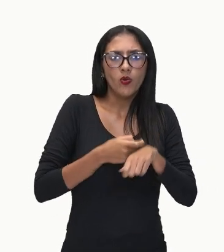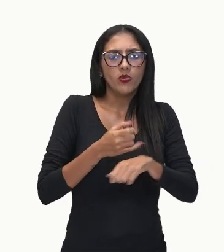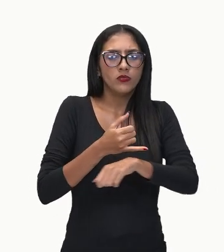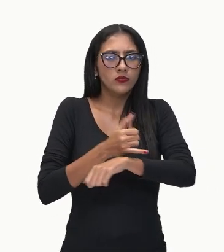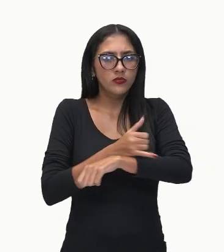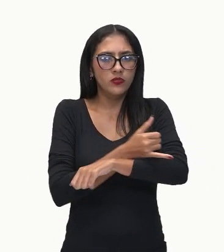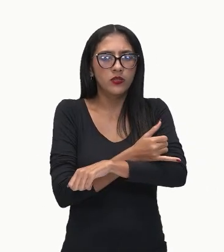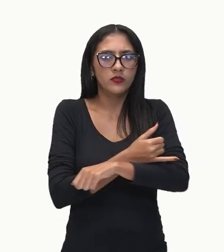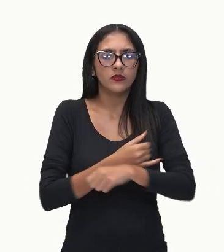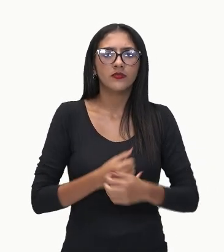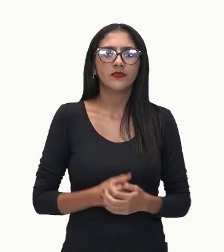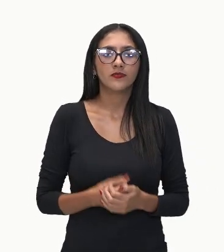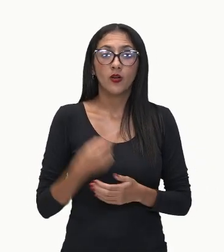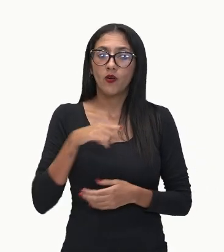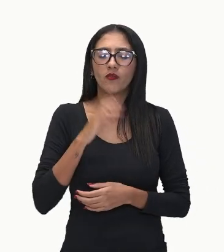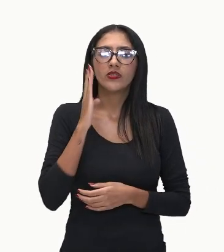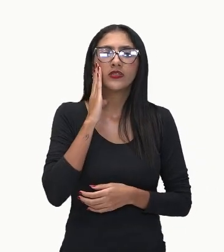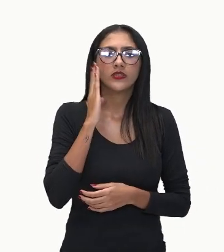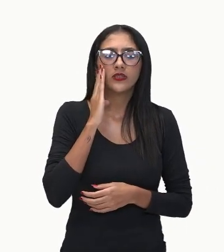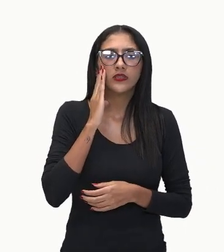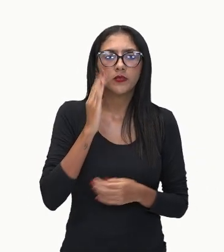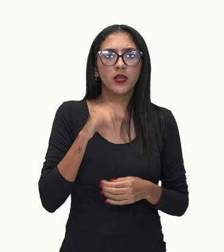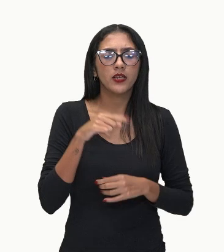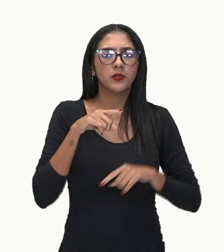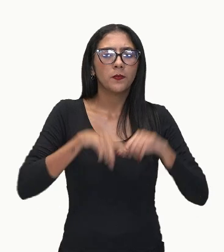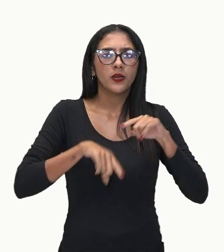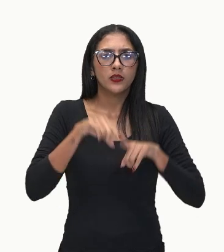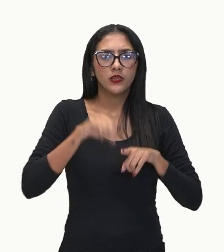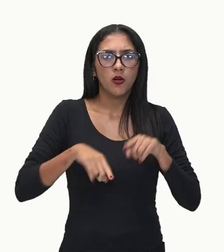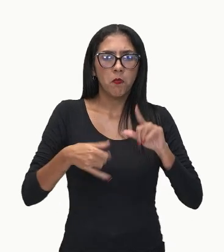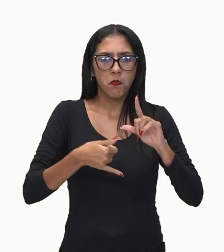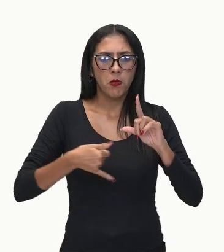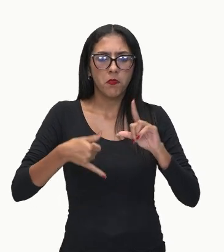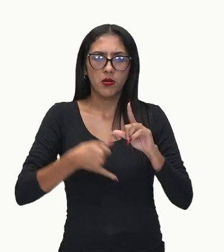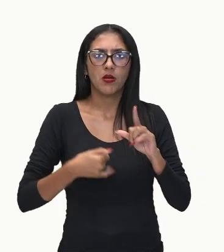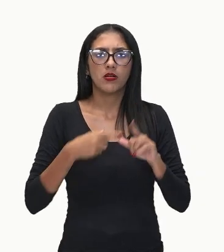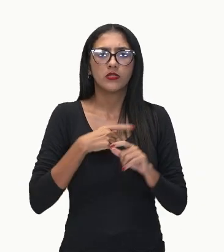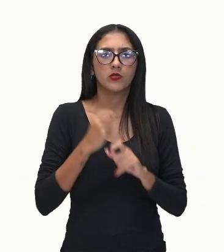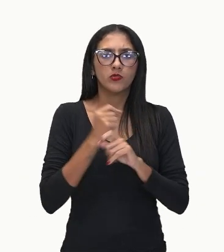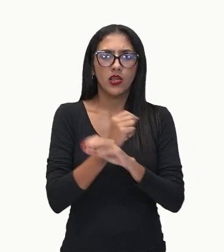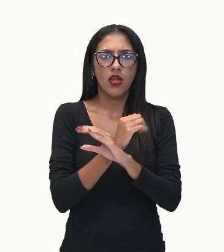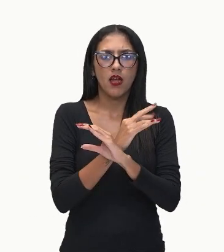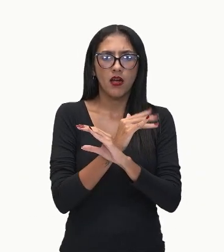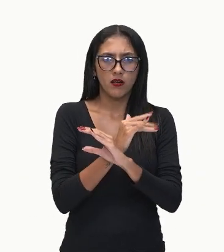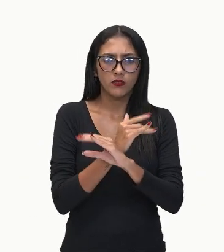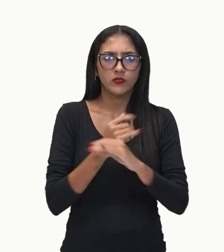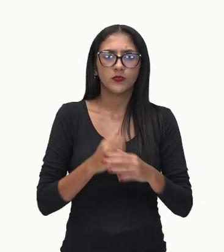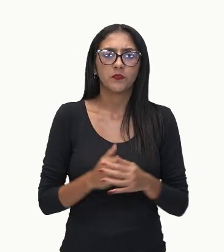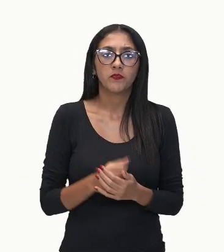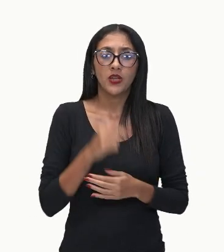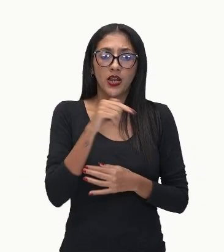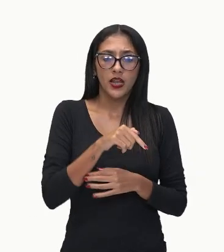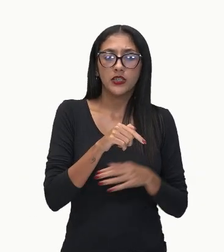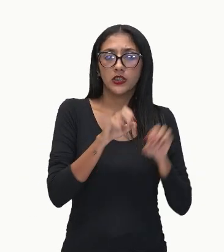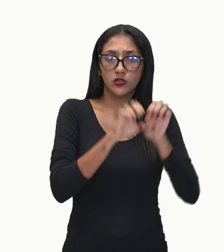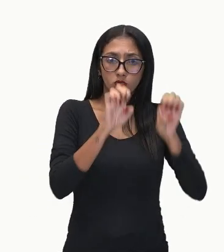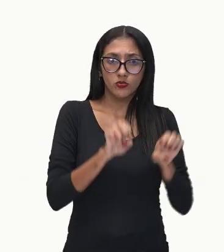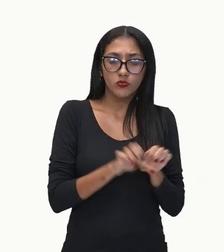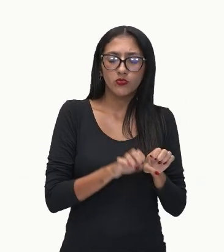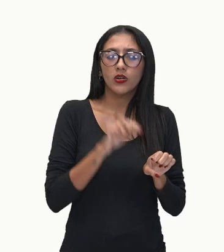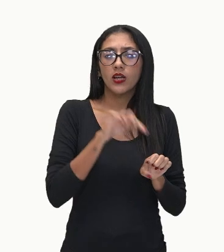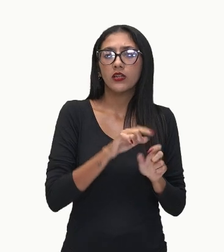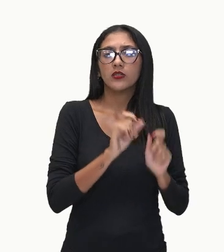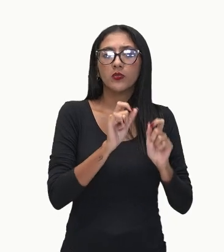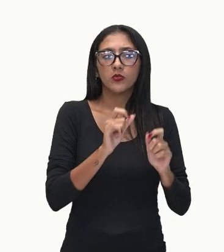sabem que os lipídios são constituídos de ácidos graxos, nessas estruturas eu vou ter